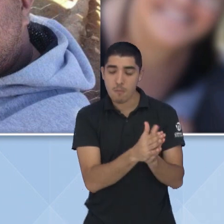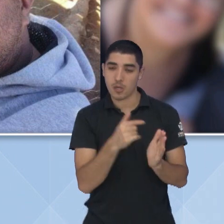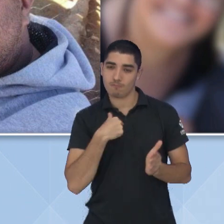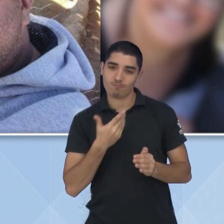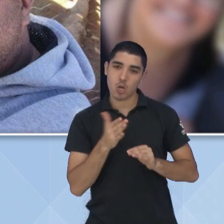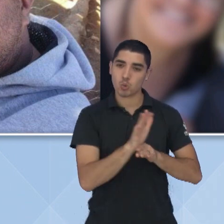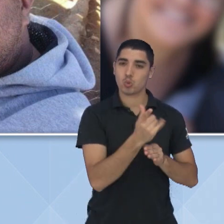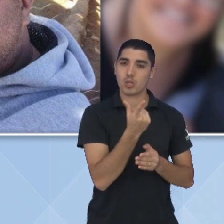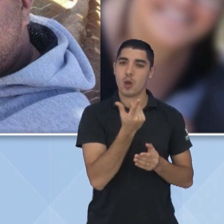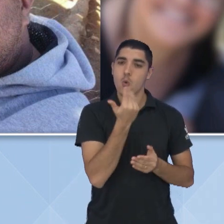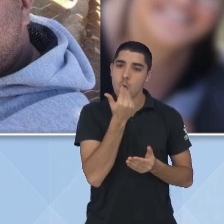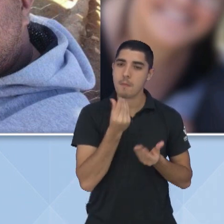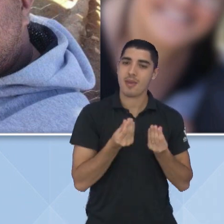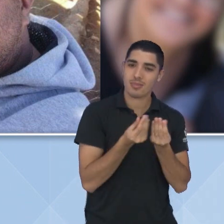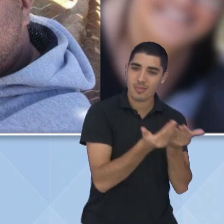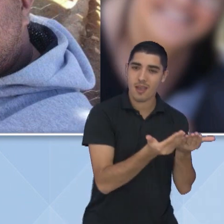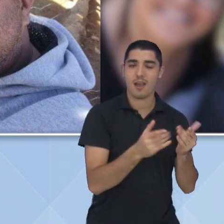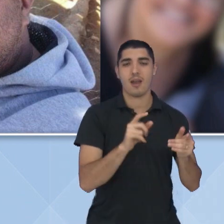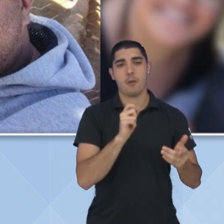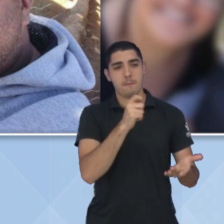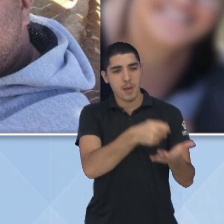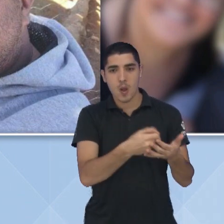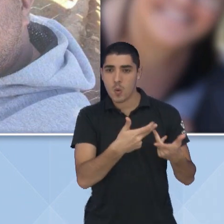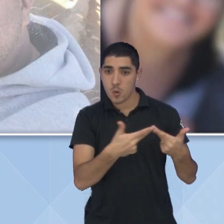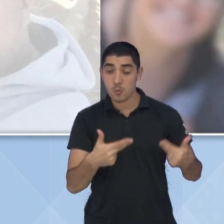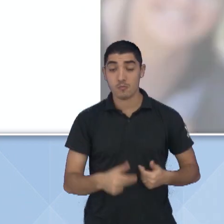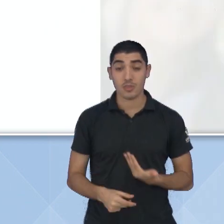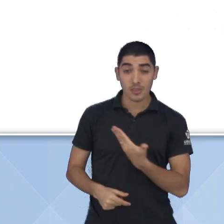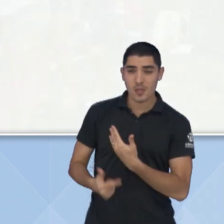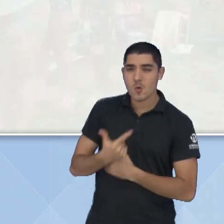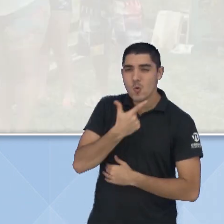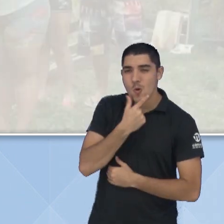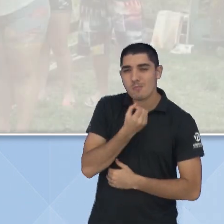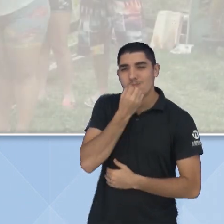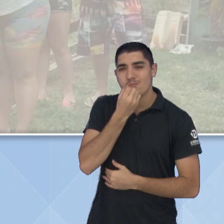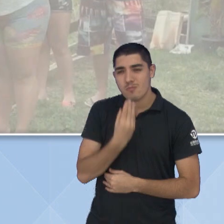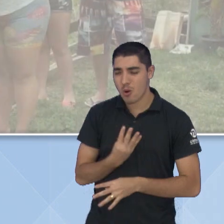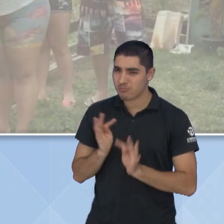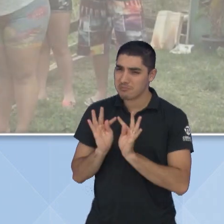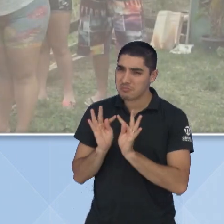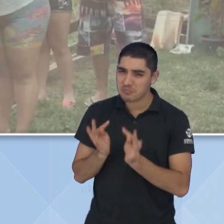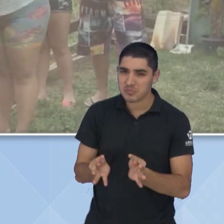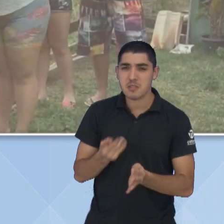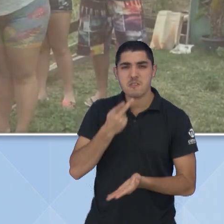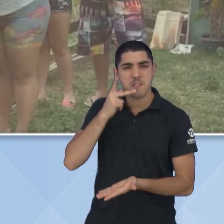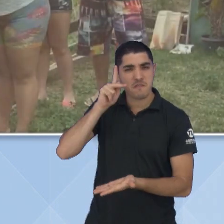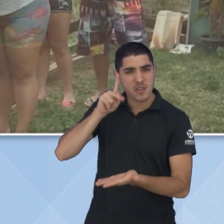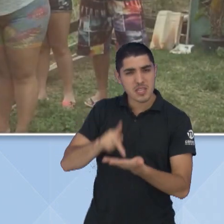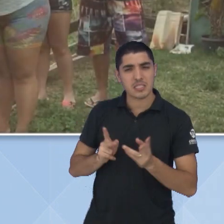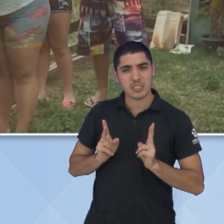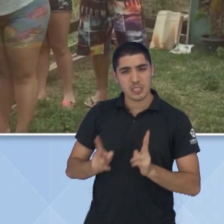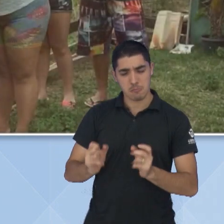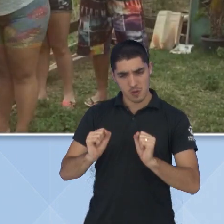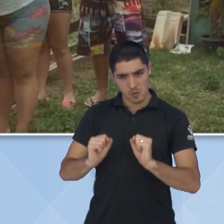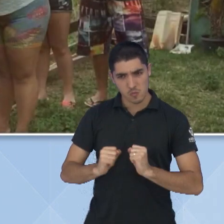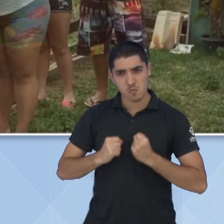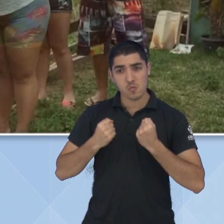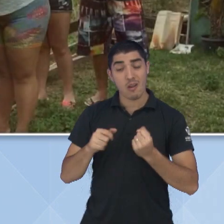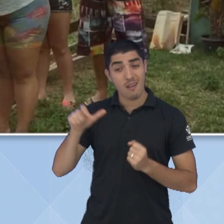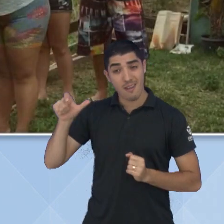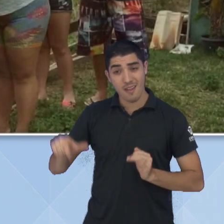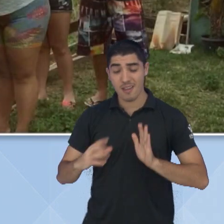conta. Homem de cujo sorriso irradiava sinceridade e cuja humildade e força o tornaram um